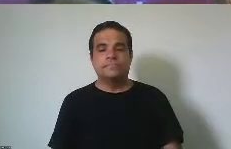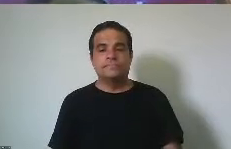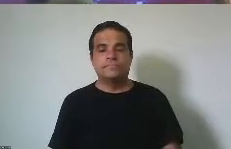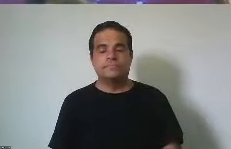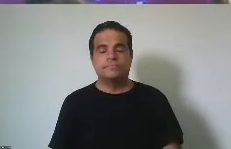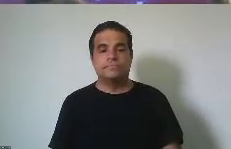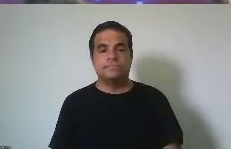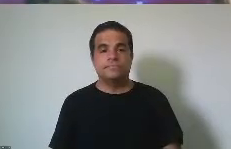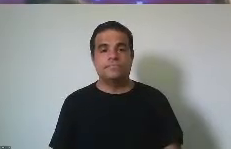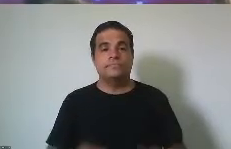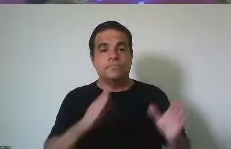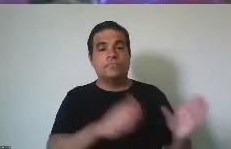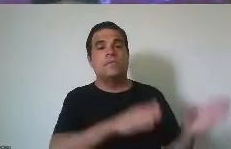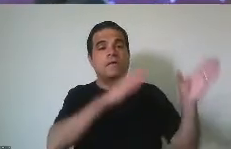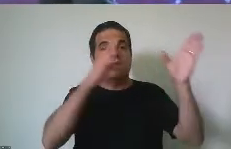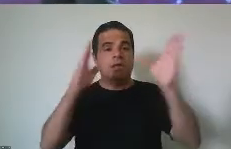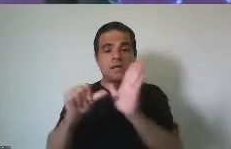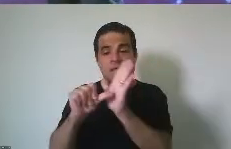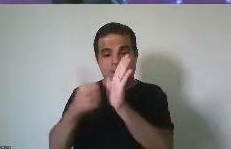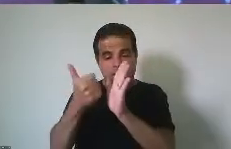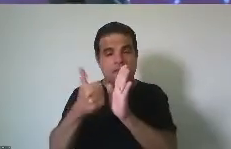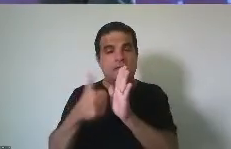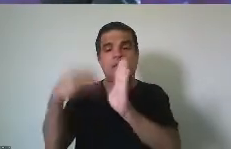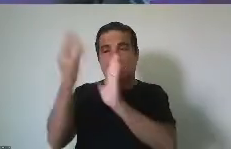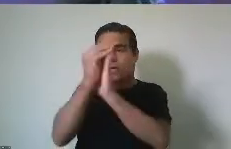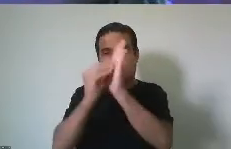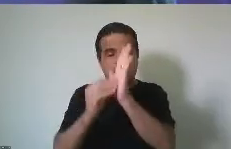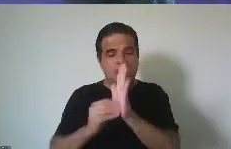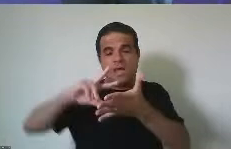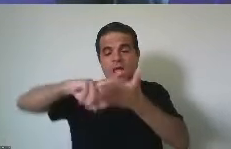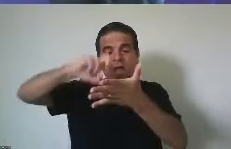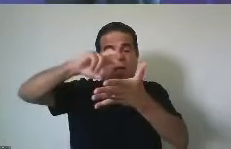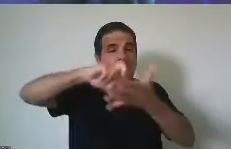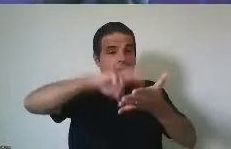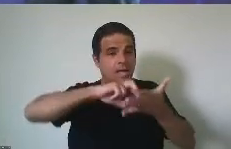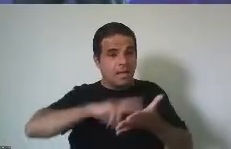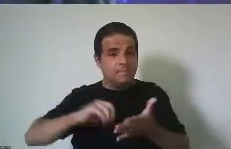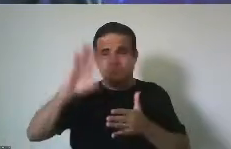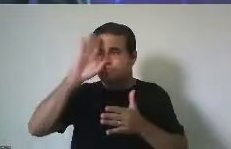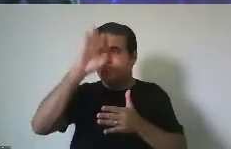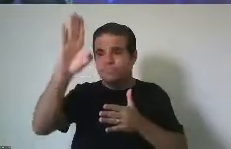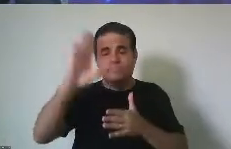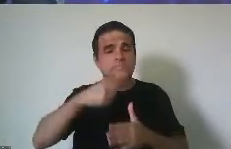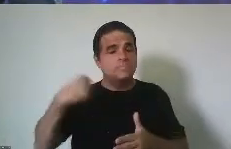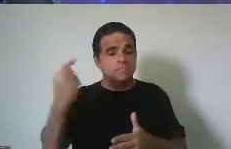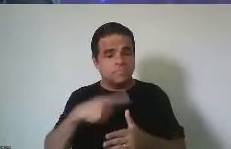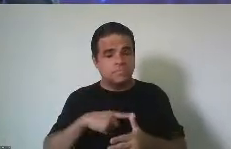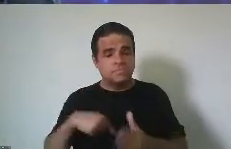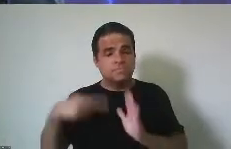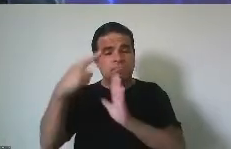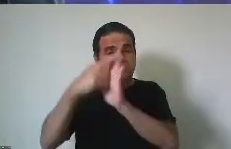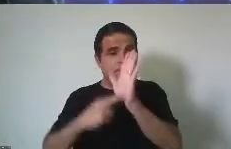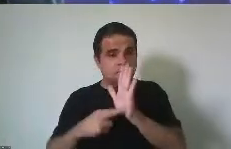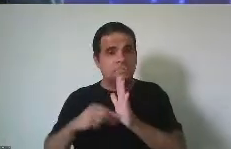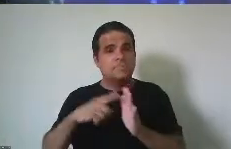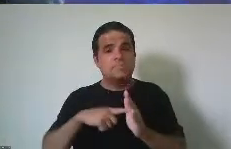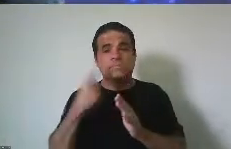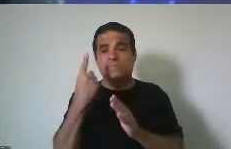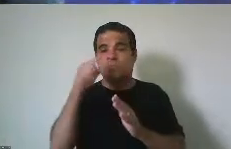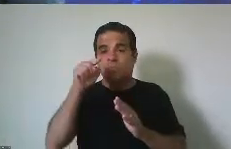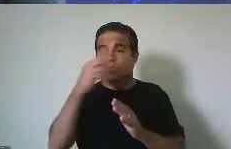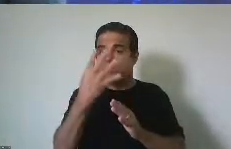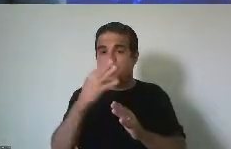passando aqui para o primeiro componente tarifário que o principal da nossa receita um ponto quatro